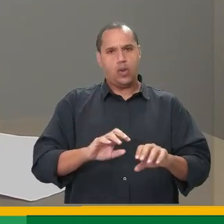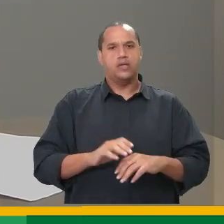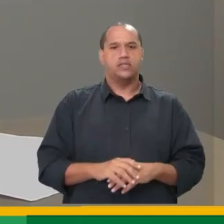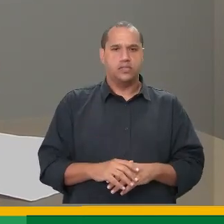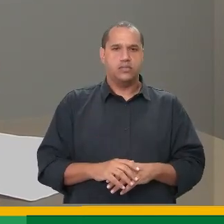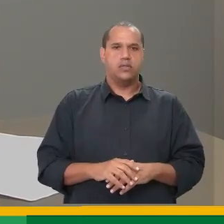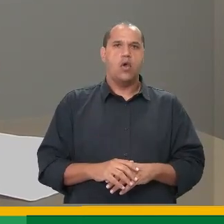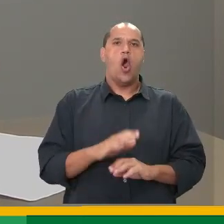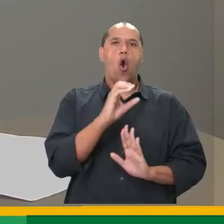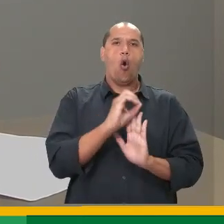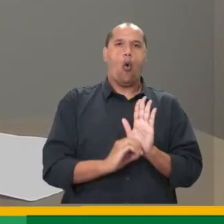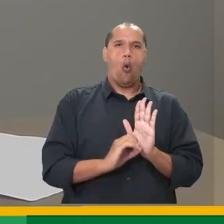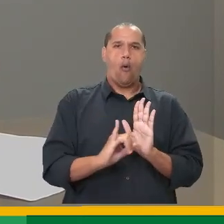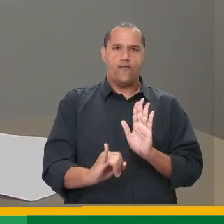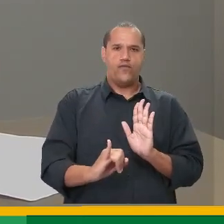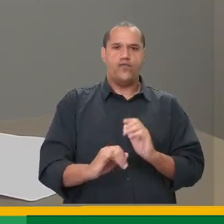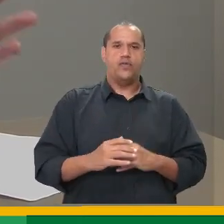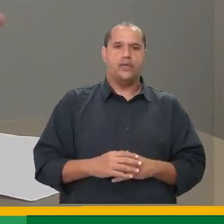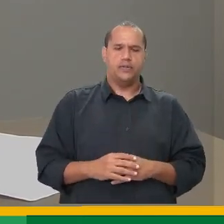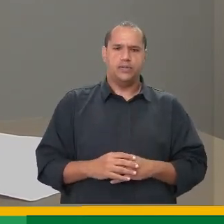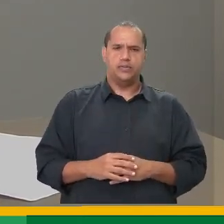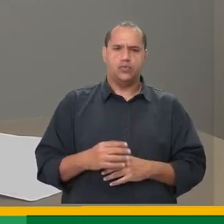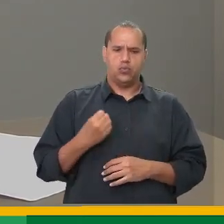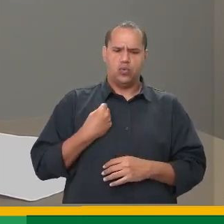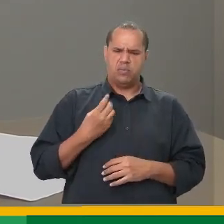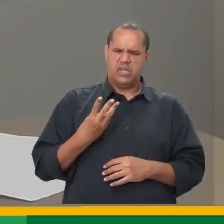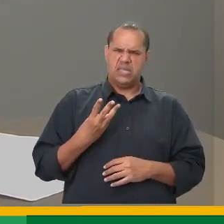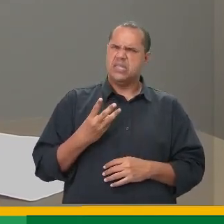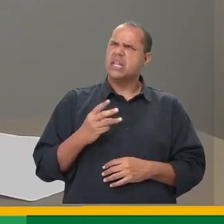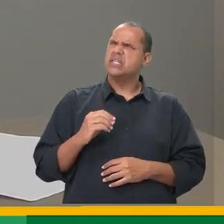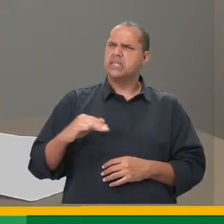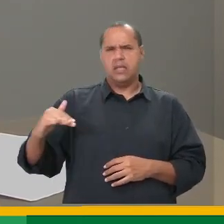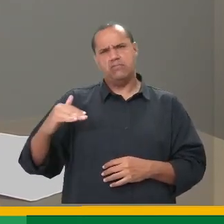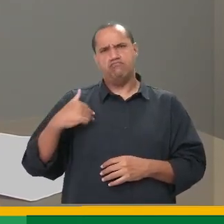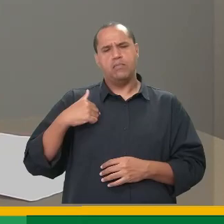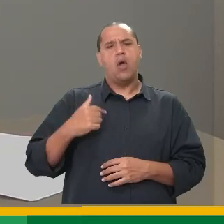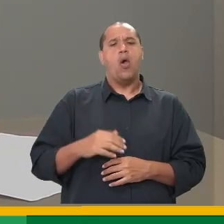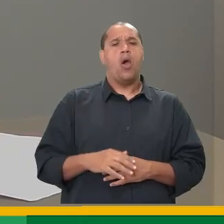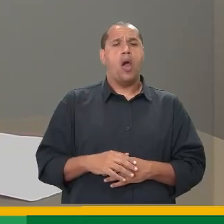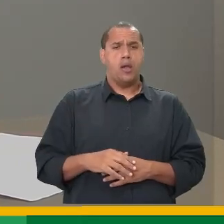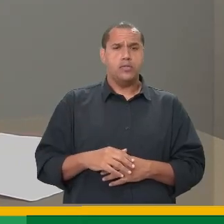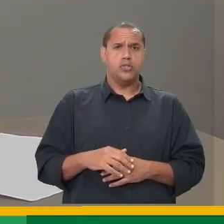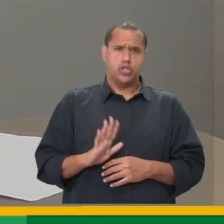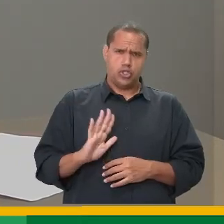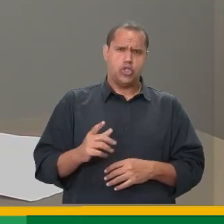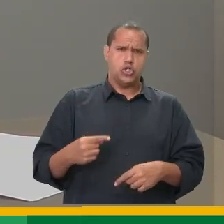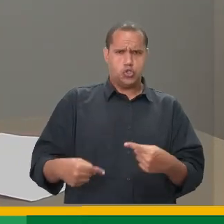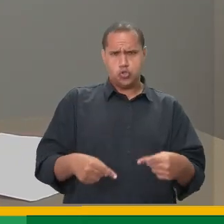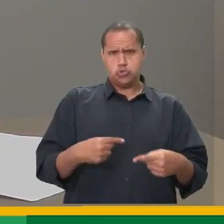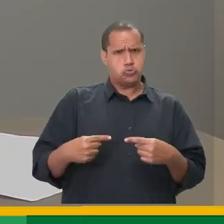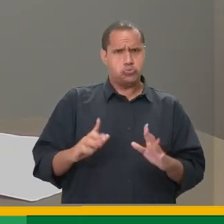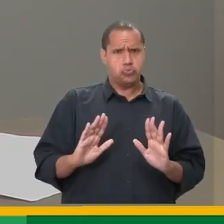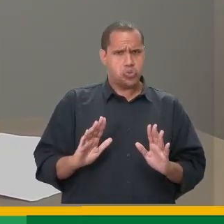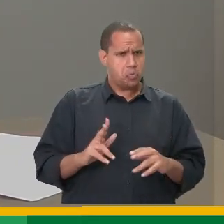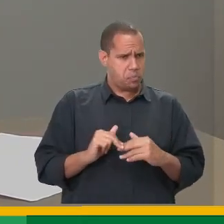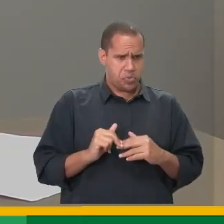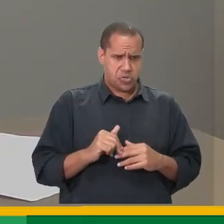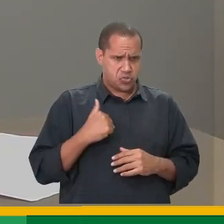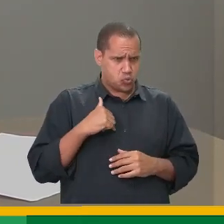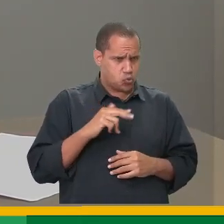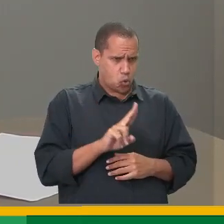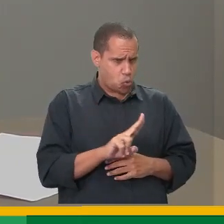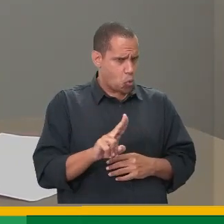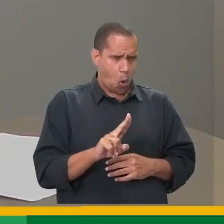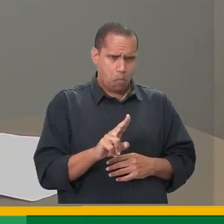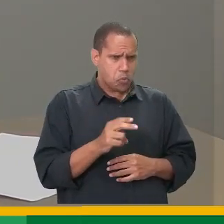aqui presente 300 alguma coisa aqui então houve até essa discussão então não vejo que não tinha nome uma escola